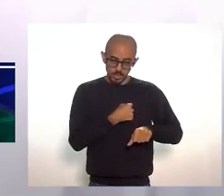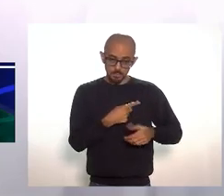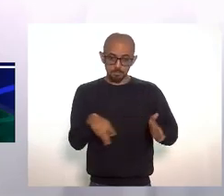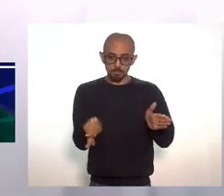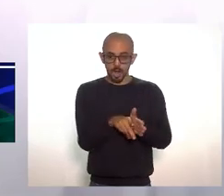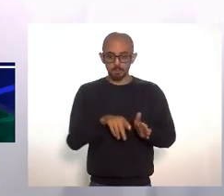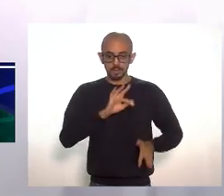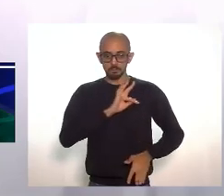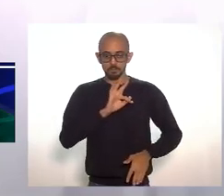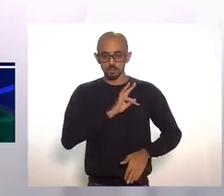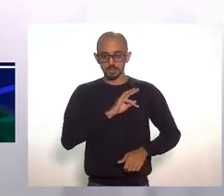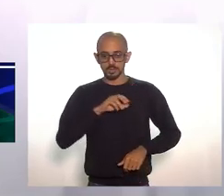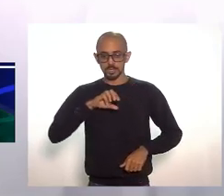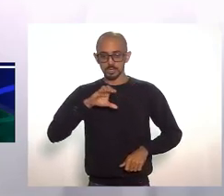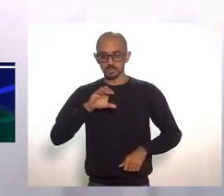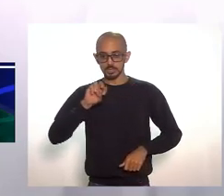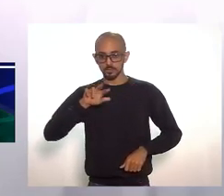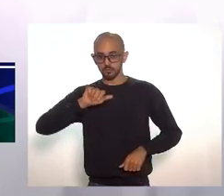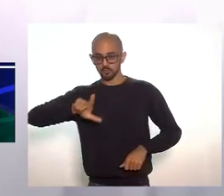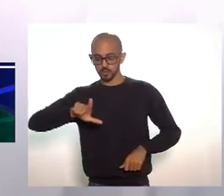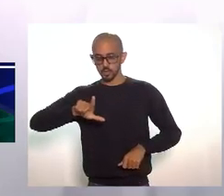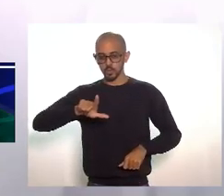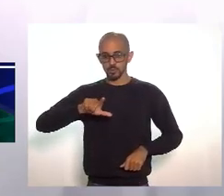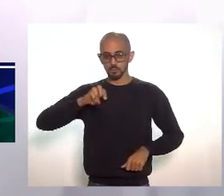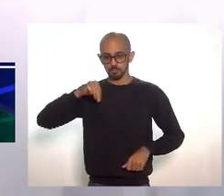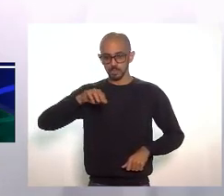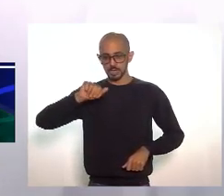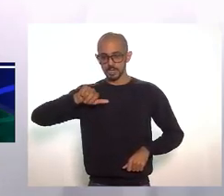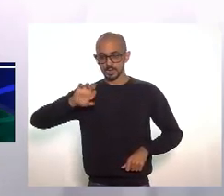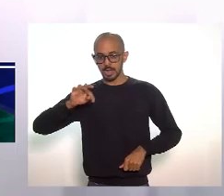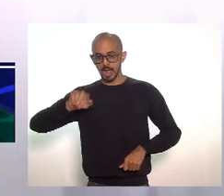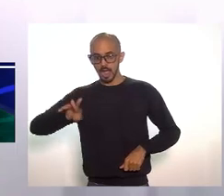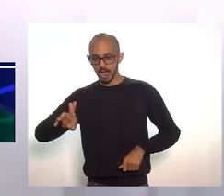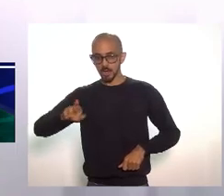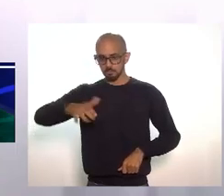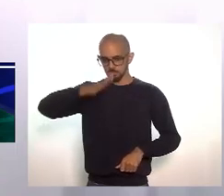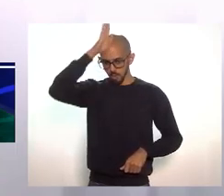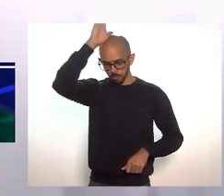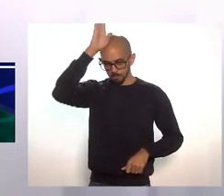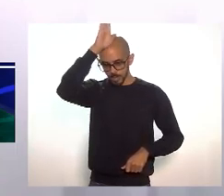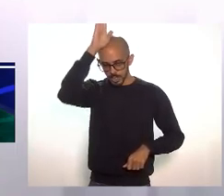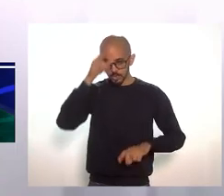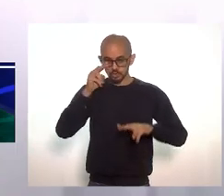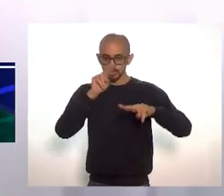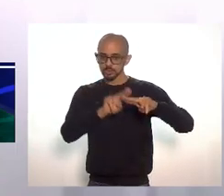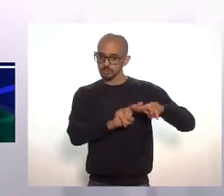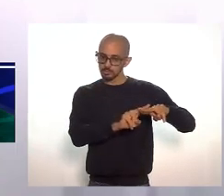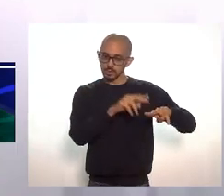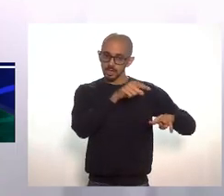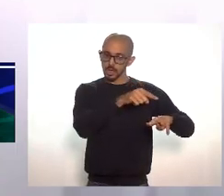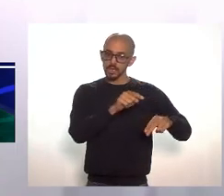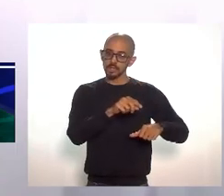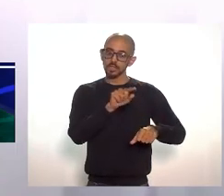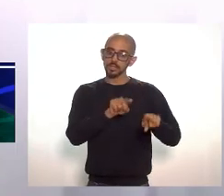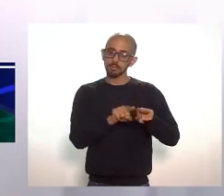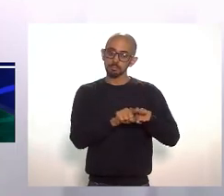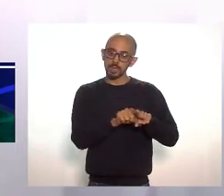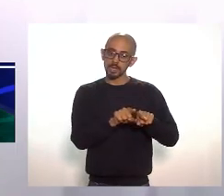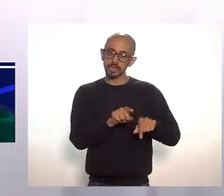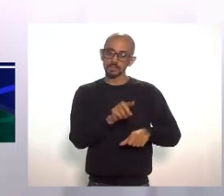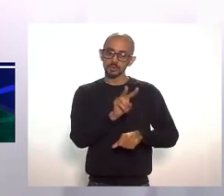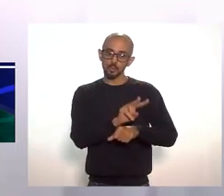Federal, Polícia Militar, Corpo de Bombeiro Militar, Departamento do Sistema Penitenciário e Guarda Municipal do Estado do Rio de Janeiro. Pendente de parecer